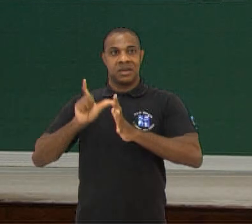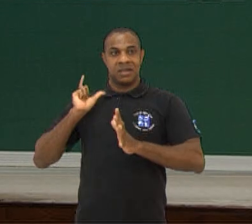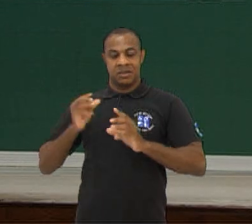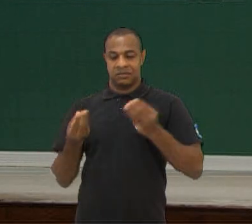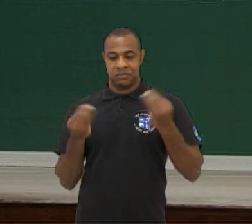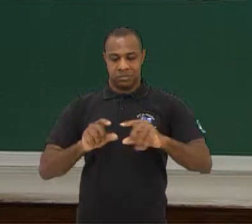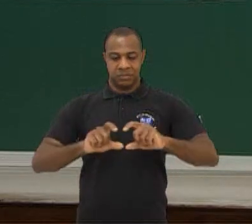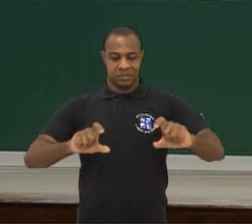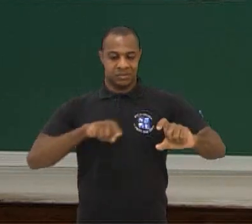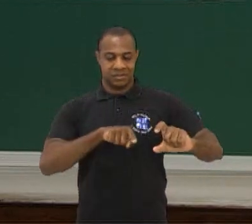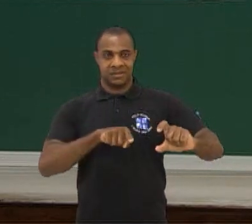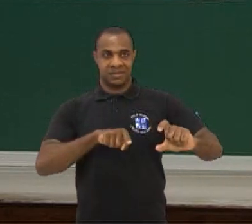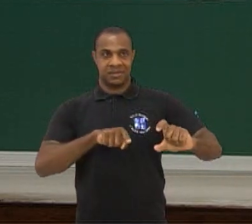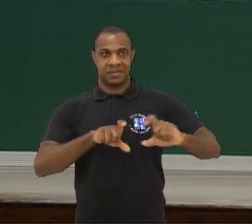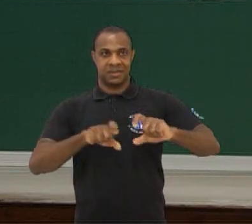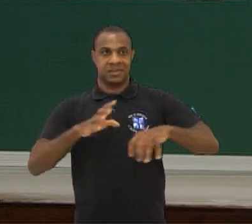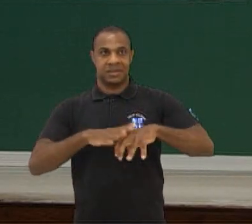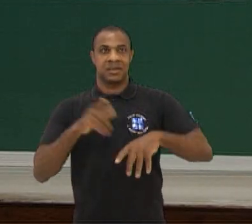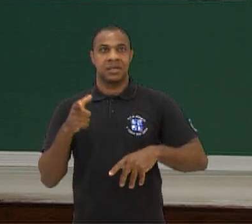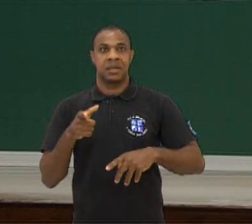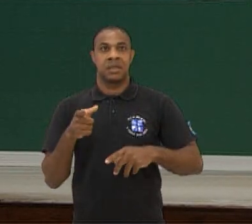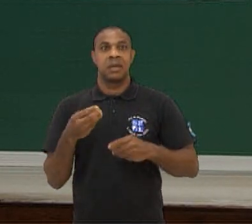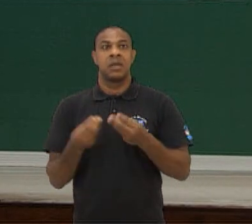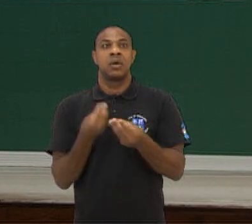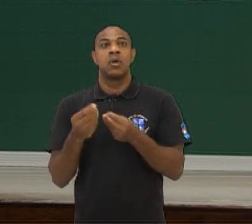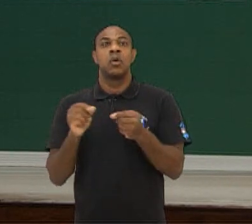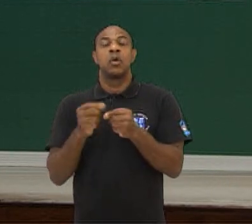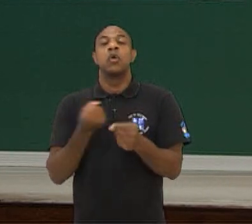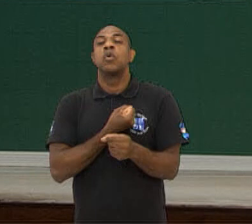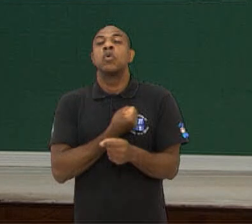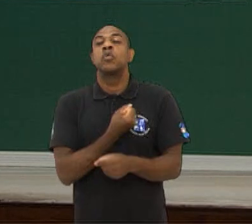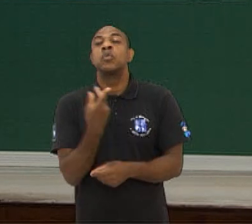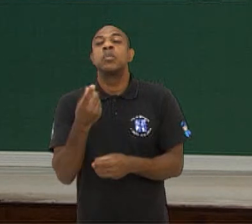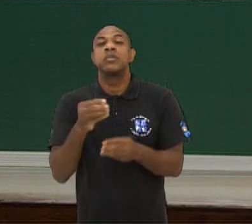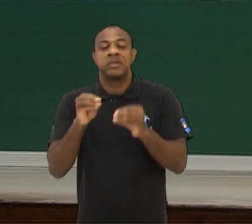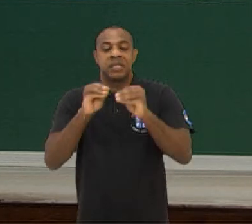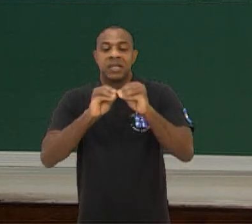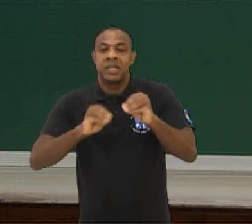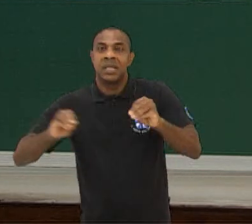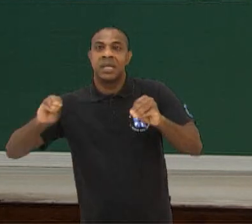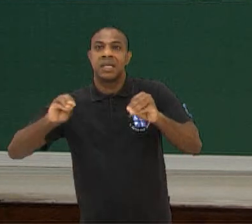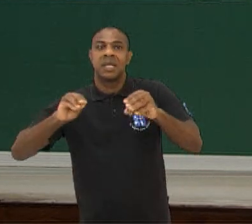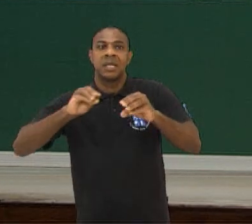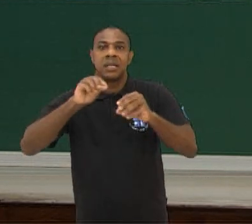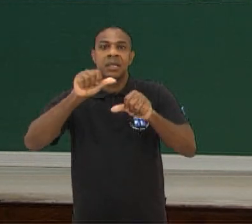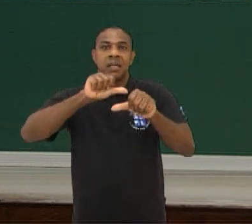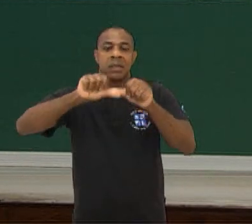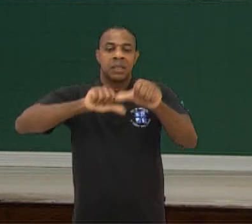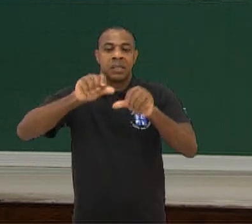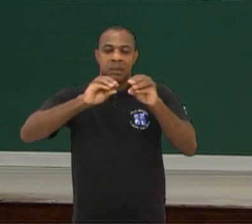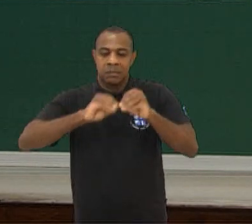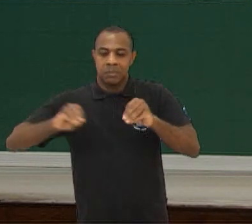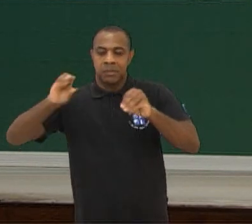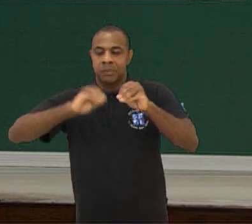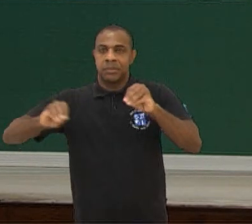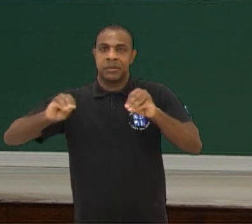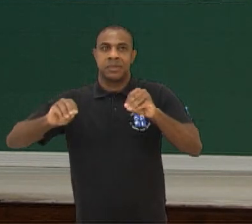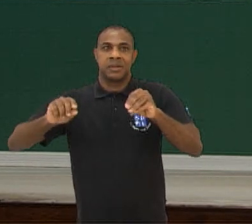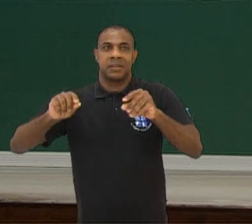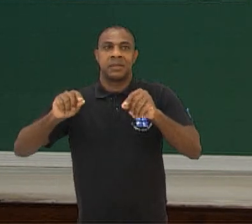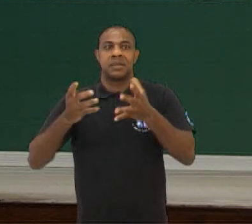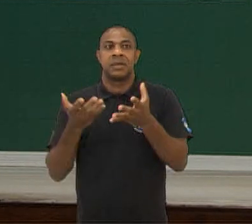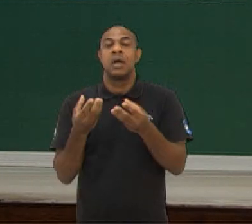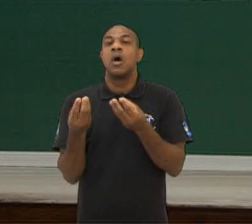para vocês, determina o número de transferências para a conta de outros bancos realizado por André no mês passado. Então,